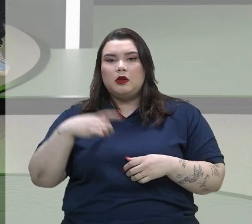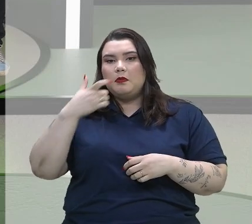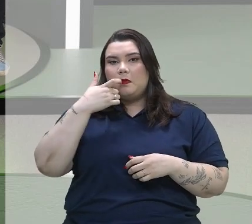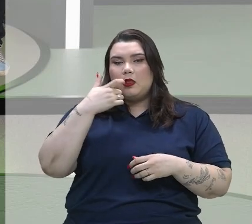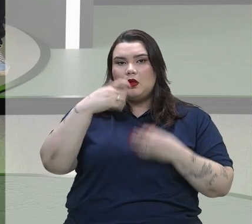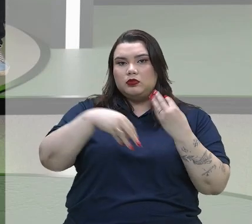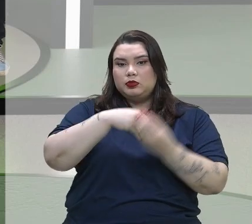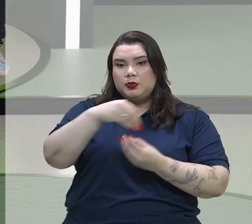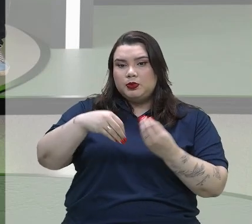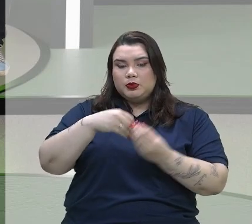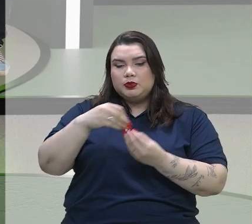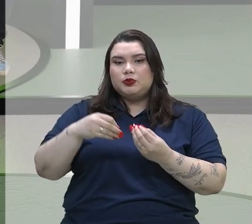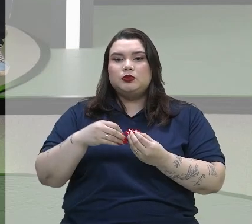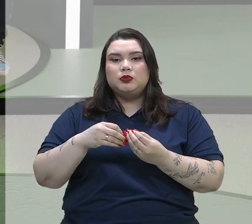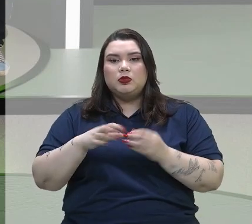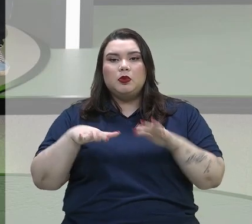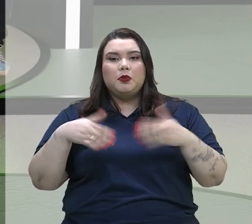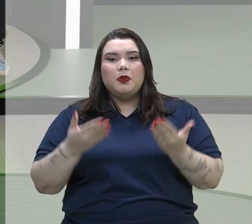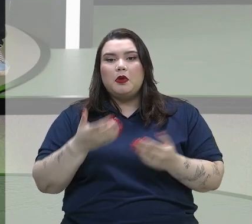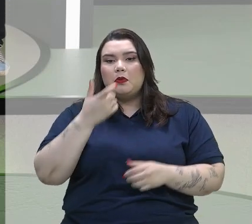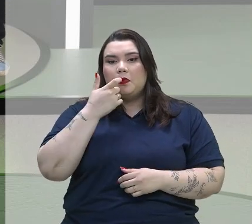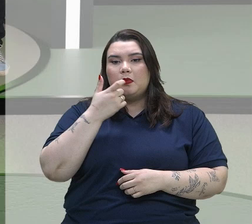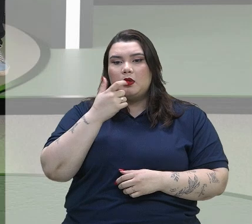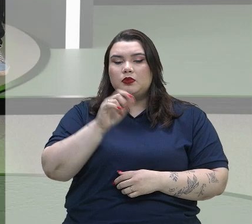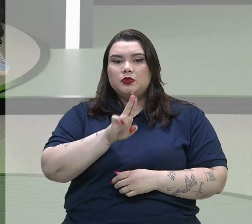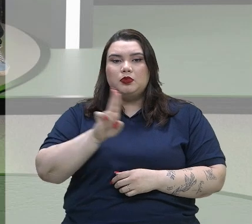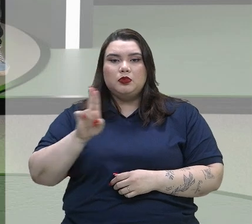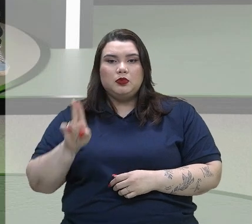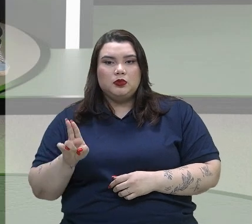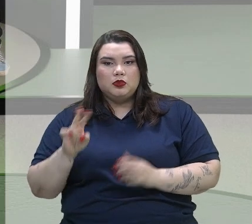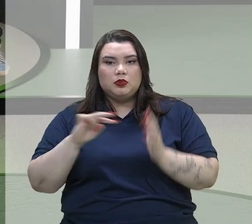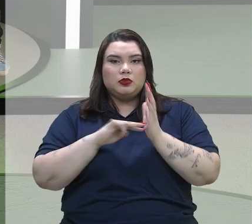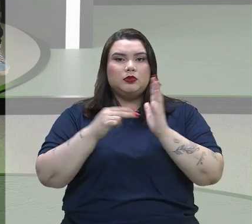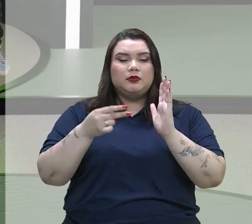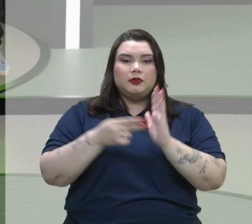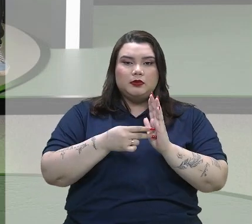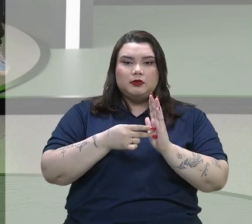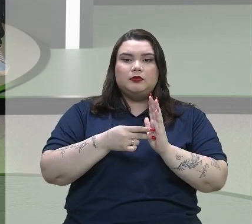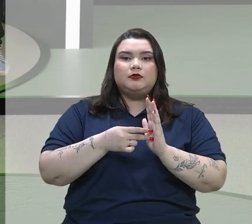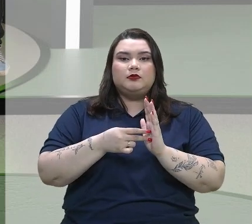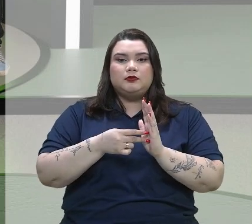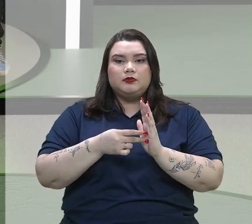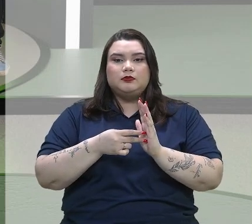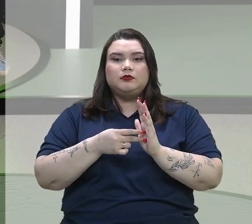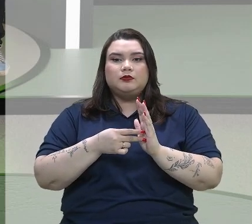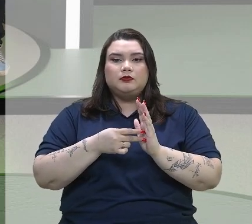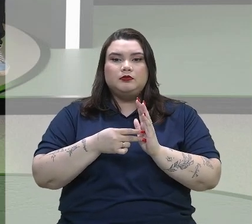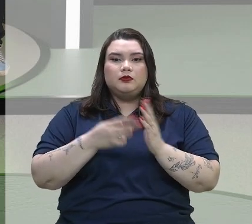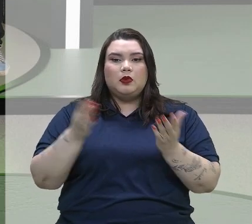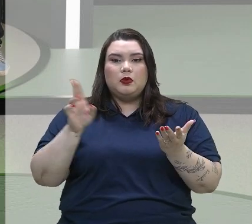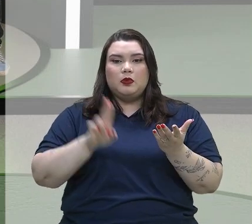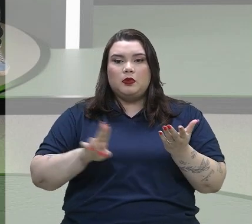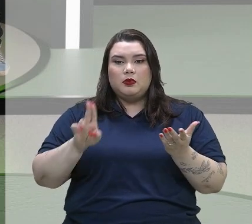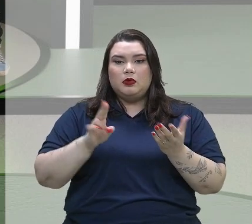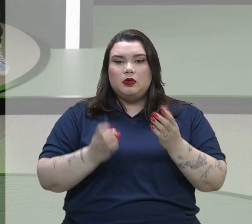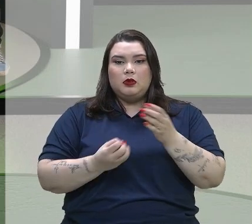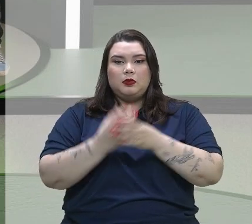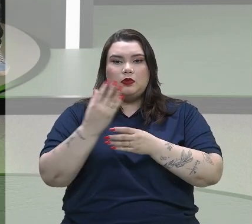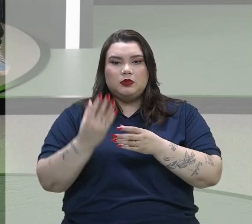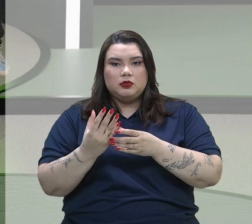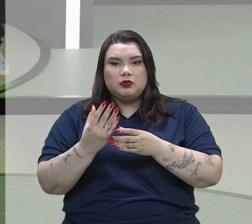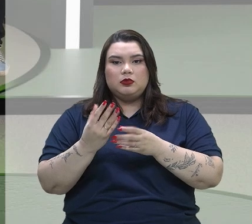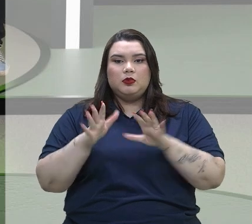plástico. E que plásticos são esses? Que tecidos sintéticos são esses, né, que são usados na produção